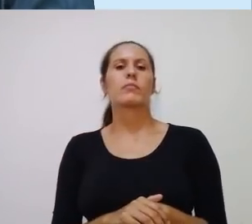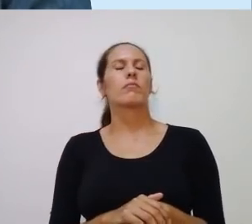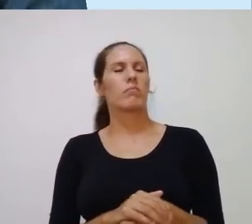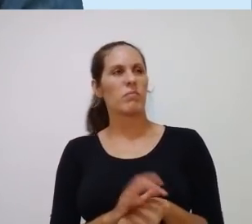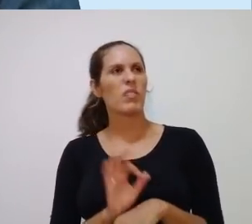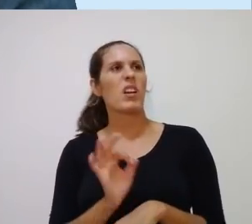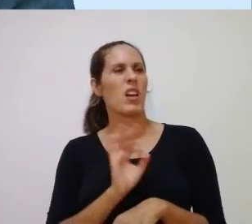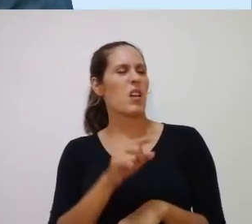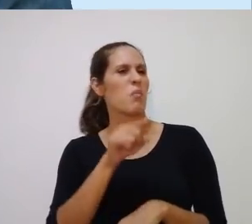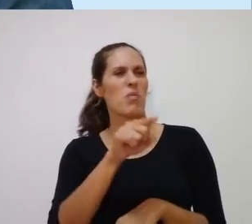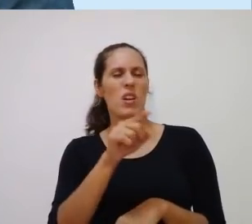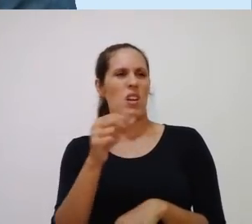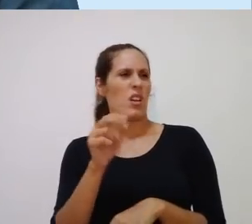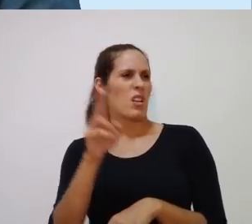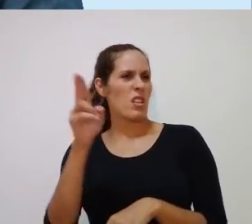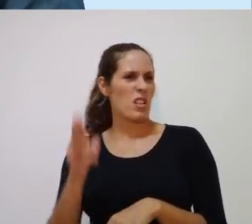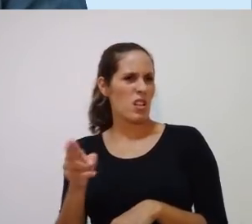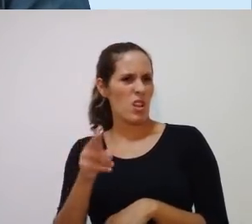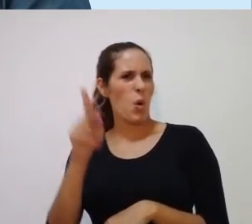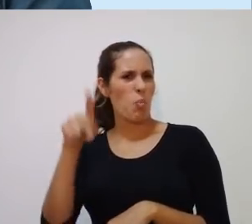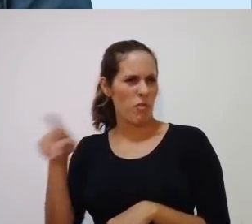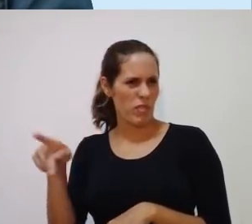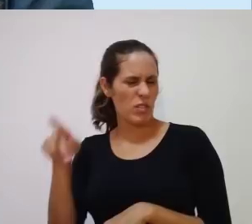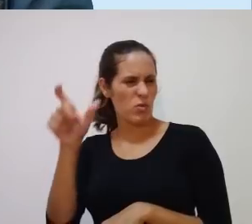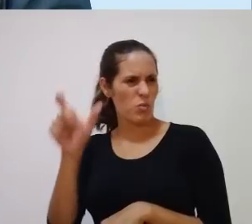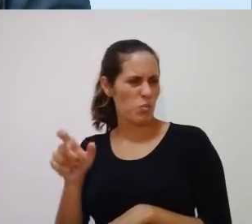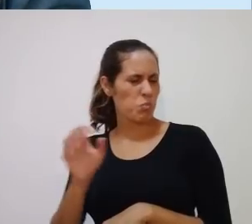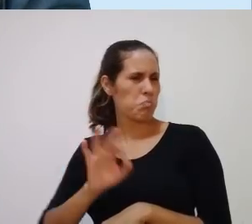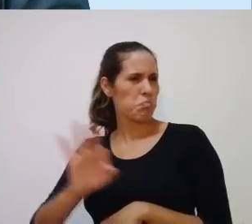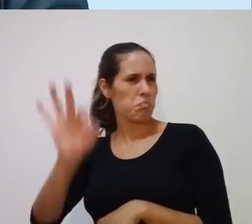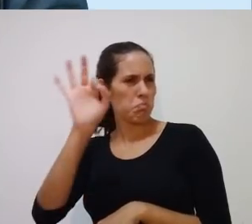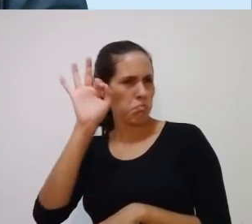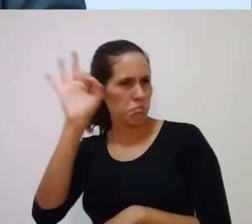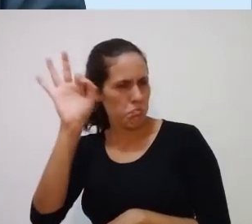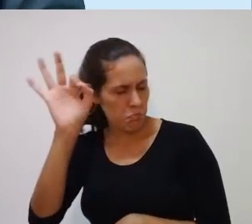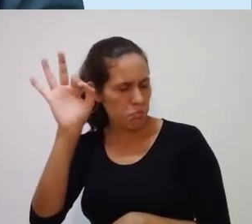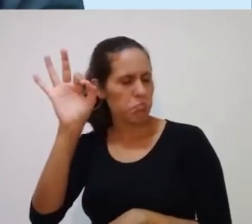grandes coisas fez o professor Jorge Pullman para a ciência da astronomia.